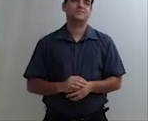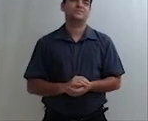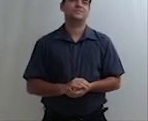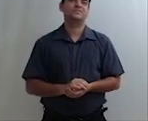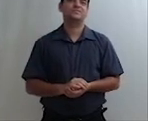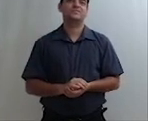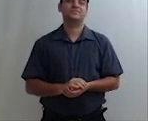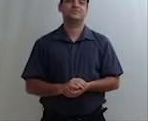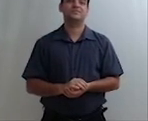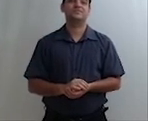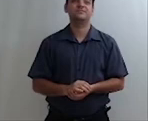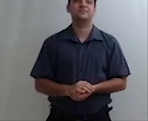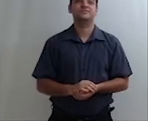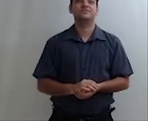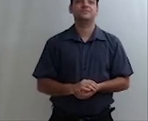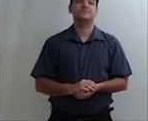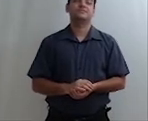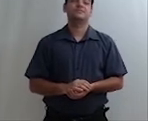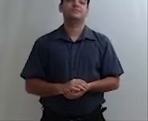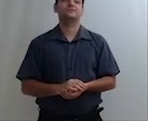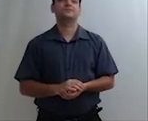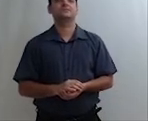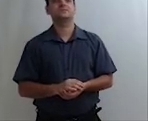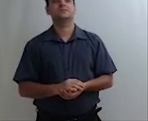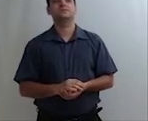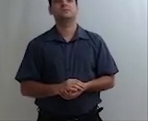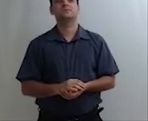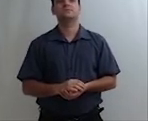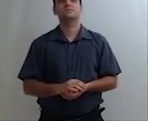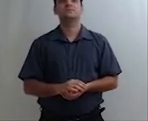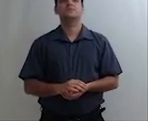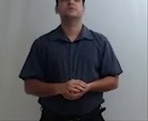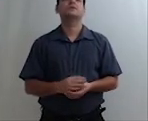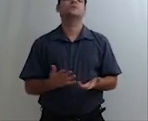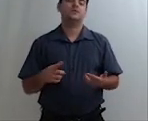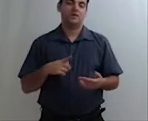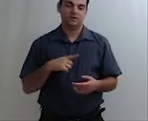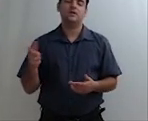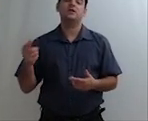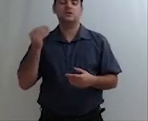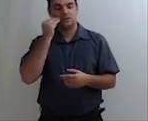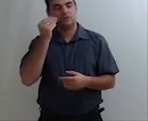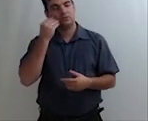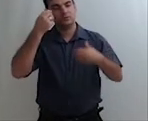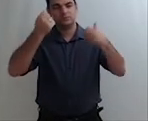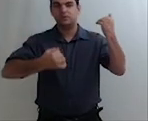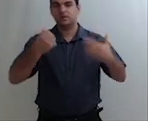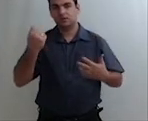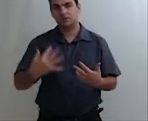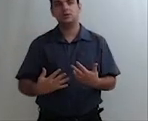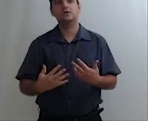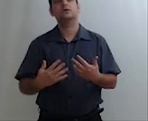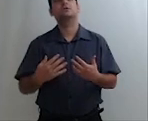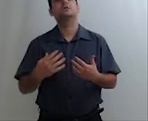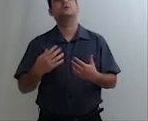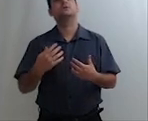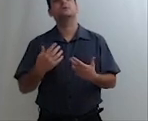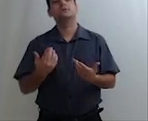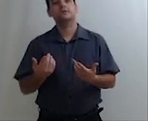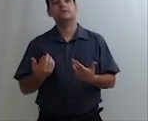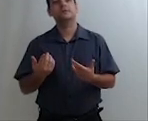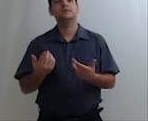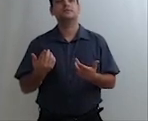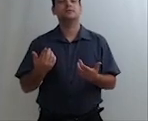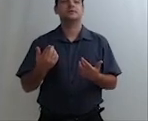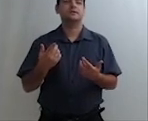eh houve inclusive manifestação do próprio decorrente no sentido de que teria participado da insurgência